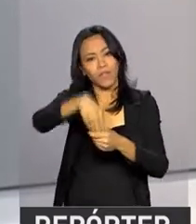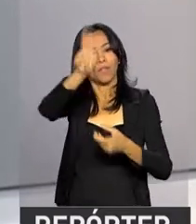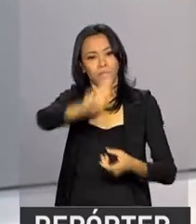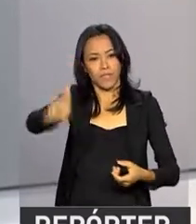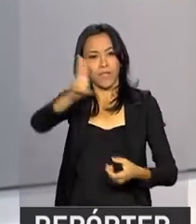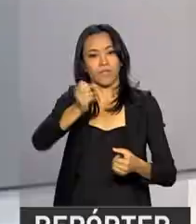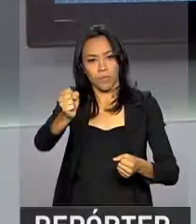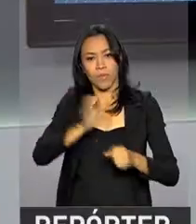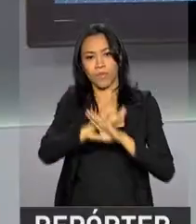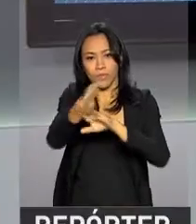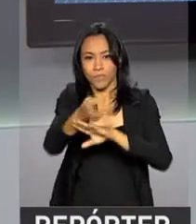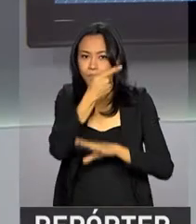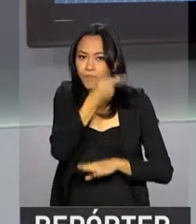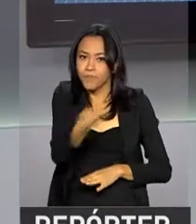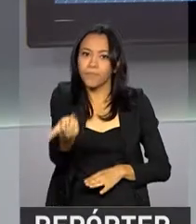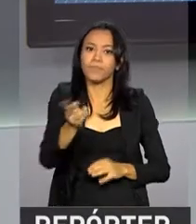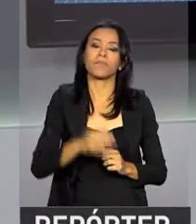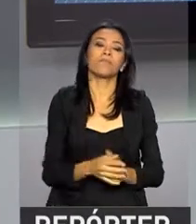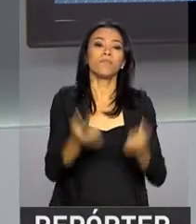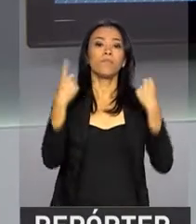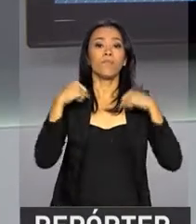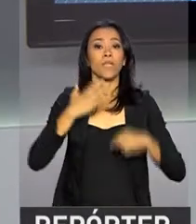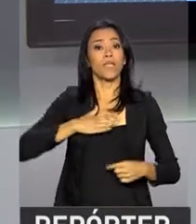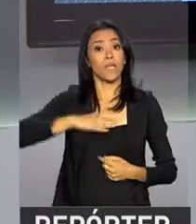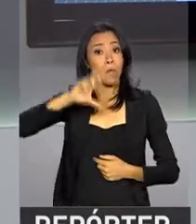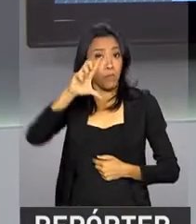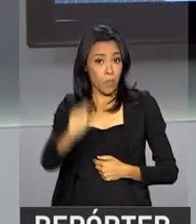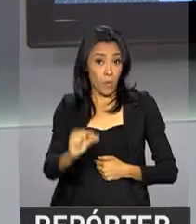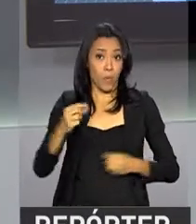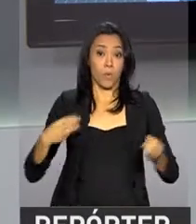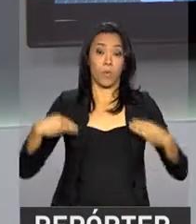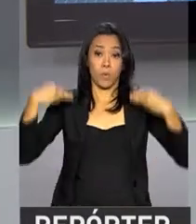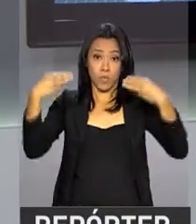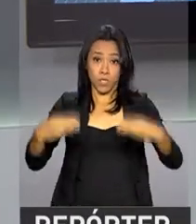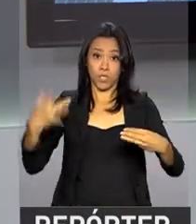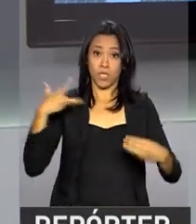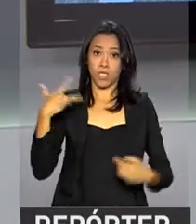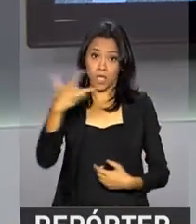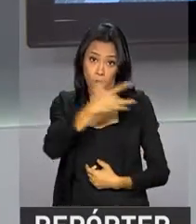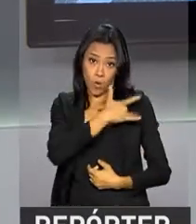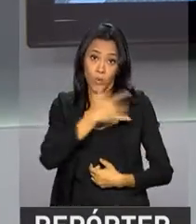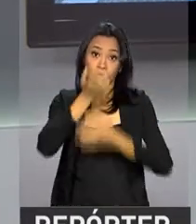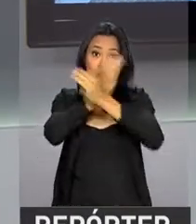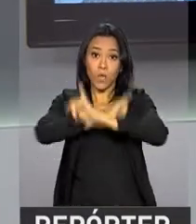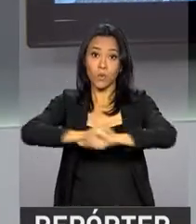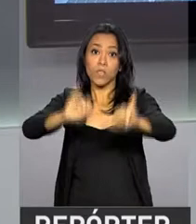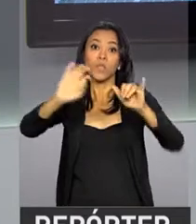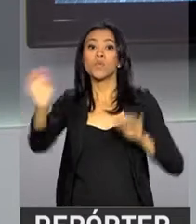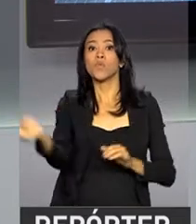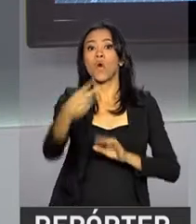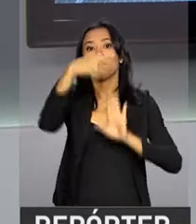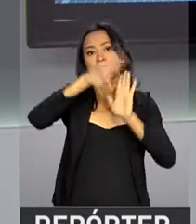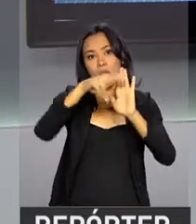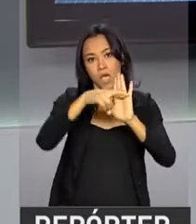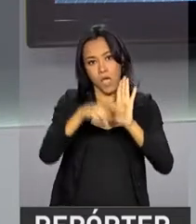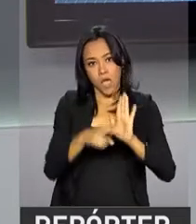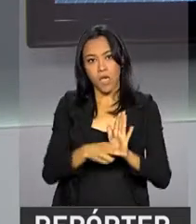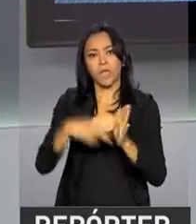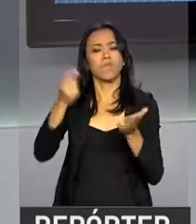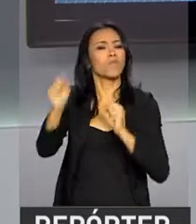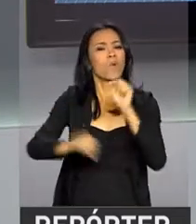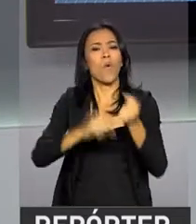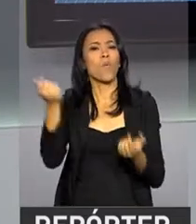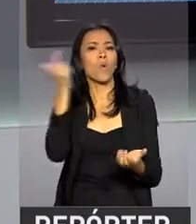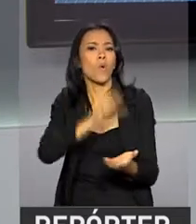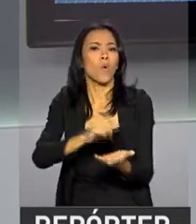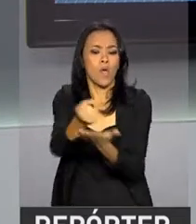de Brasília. E daqui a pouco, o ministro da Saúde, Ricardo Barros, anuncia os novos parâmetros para oferta de medicamentos